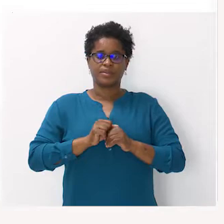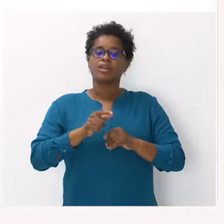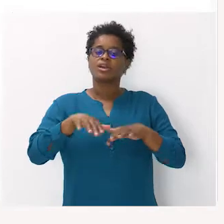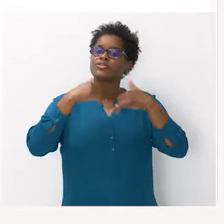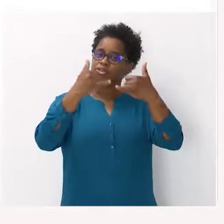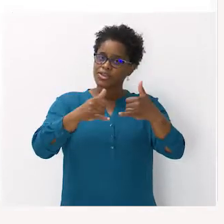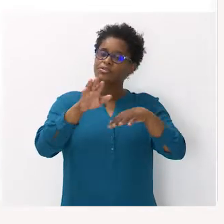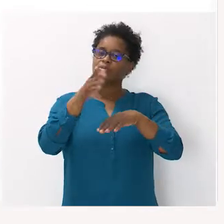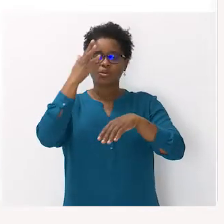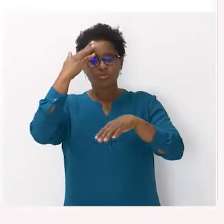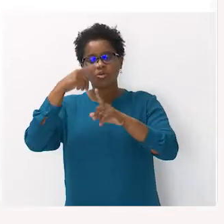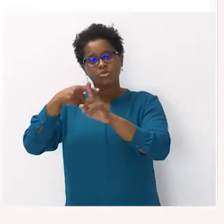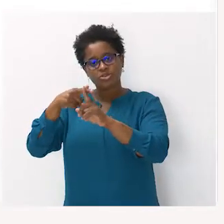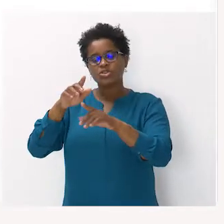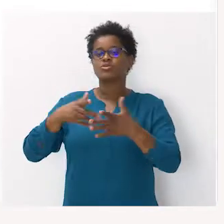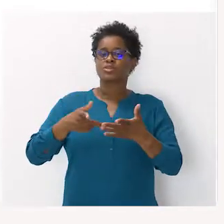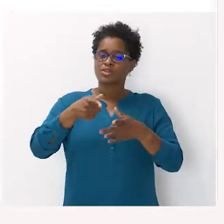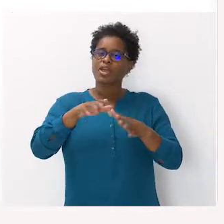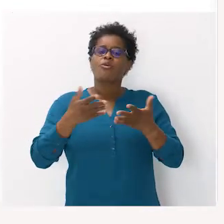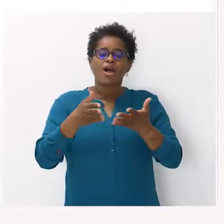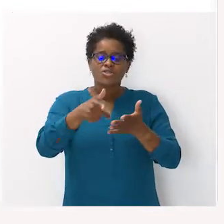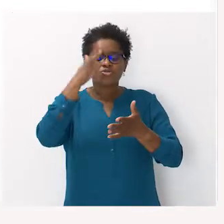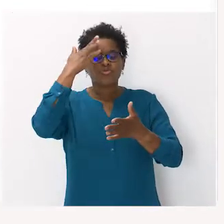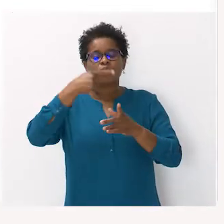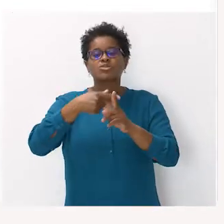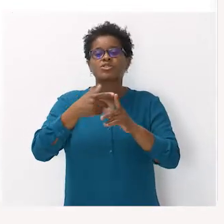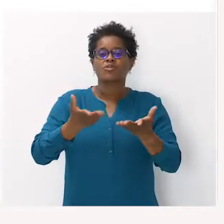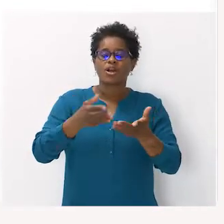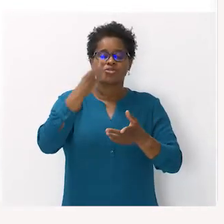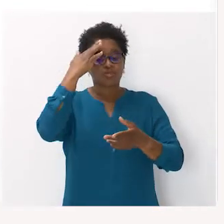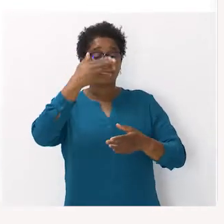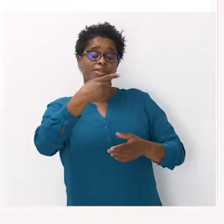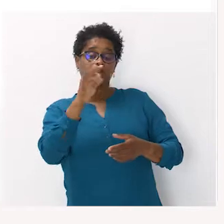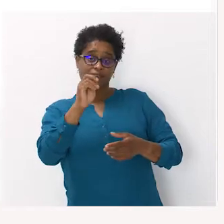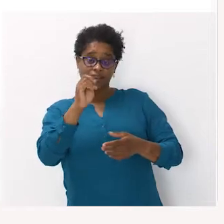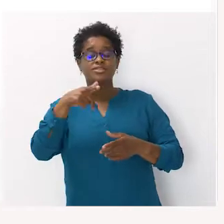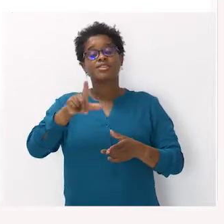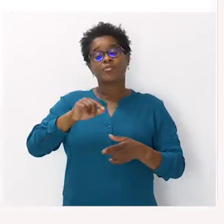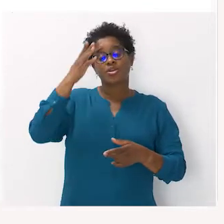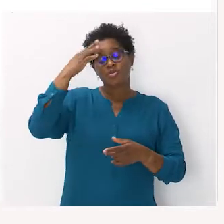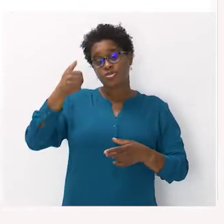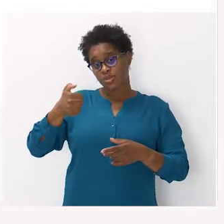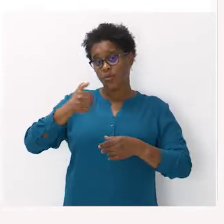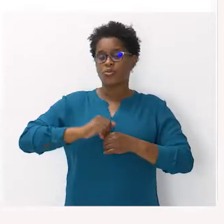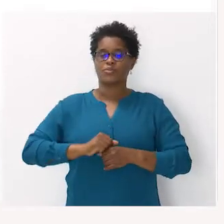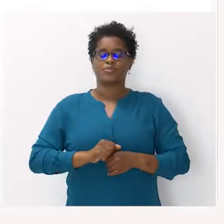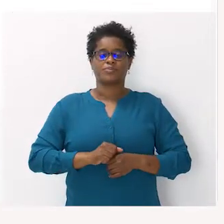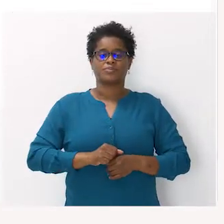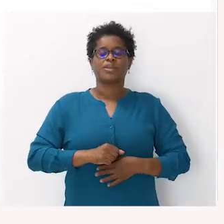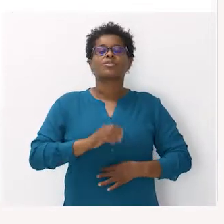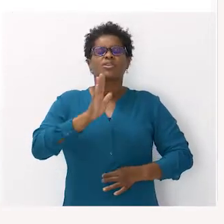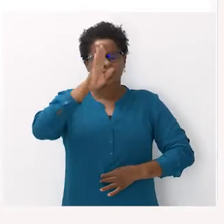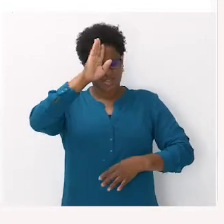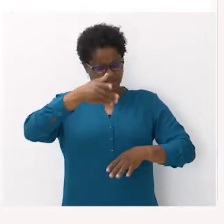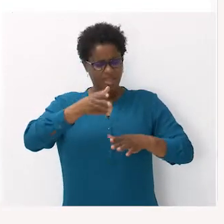Em seguida, vamos marcar os números positivos. Nesse caso, quais são os números positivos? O número 3 e o número 5.